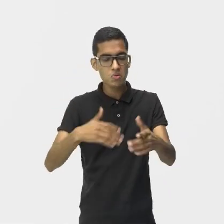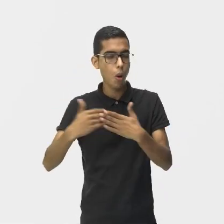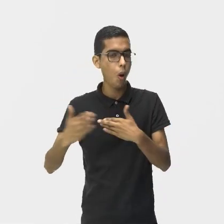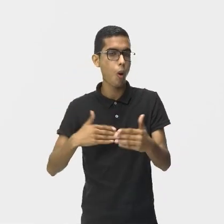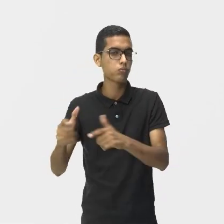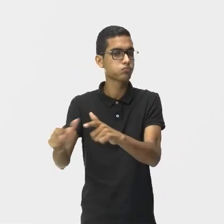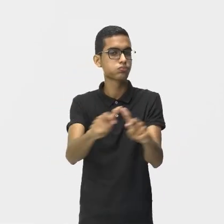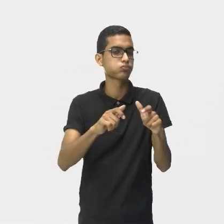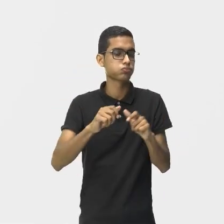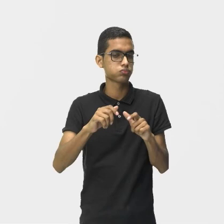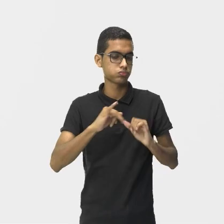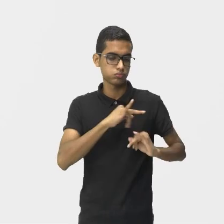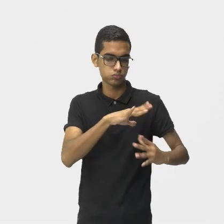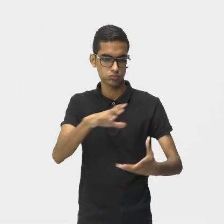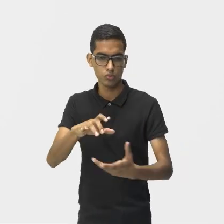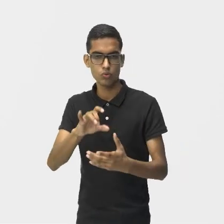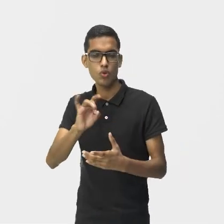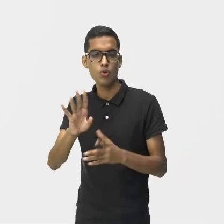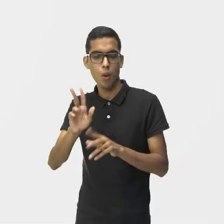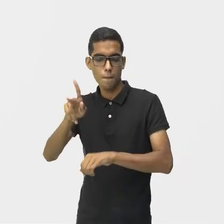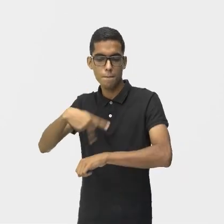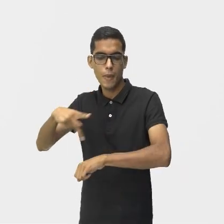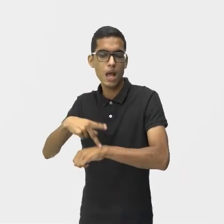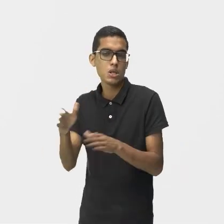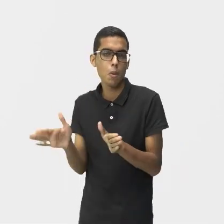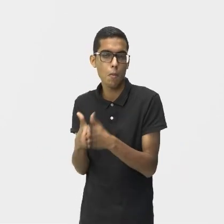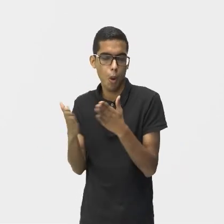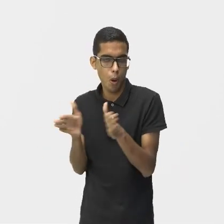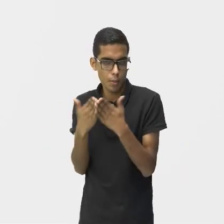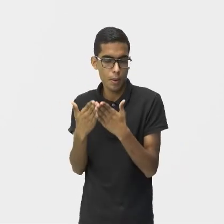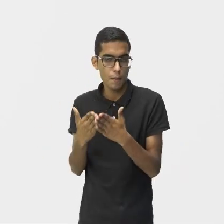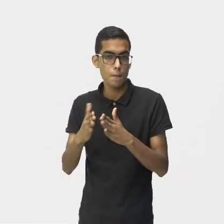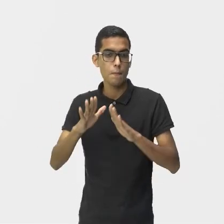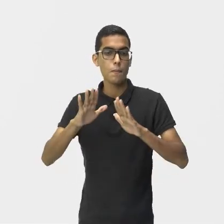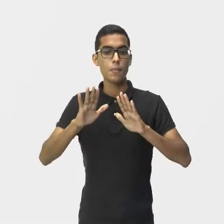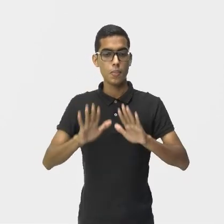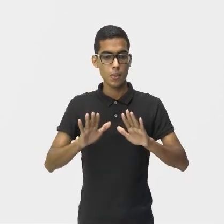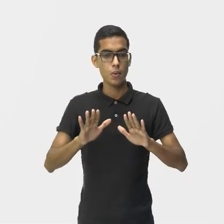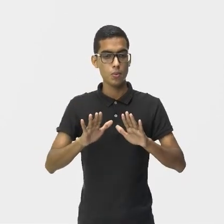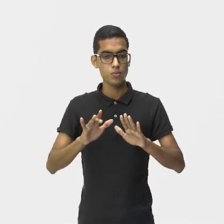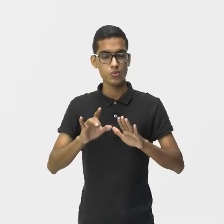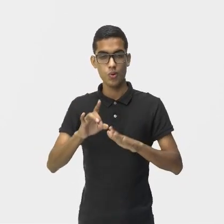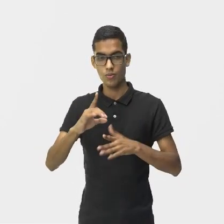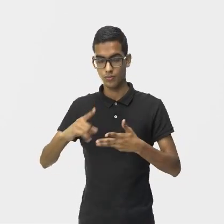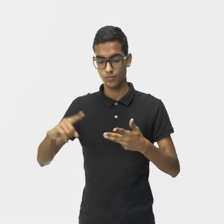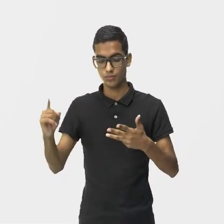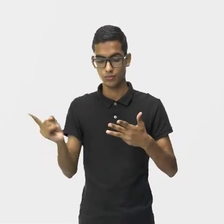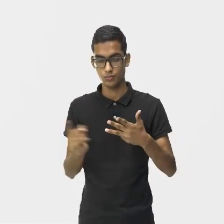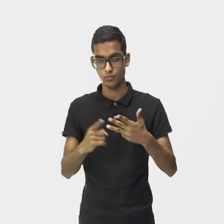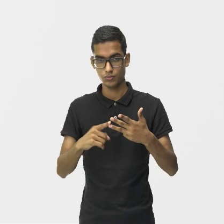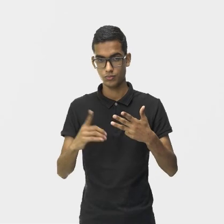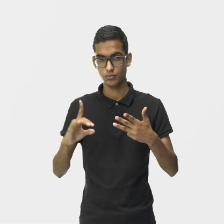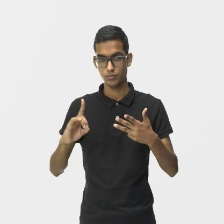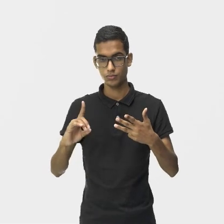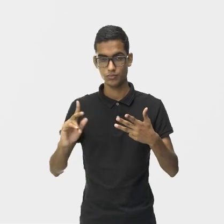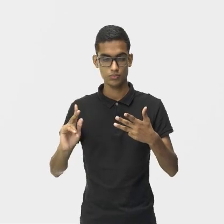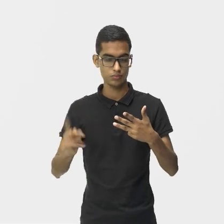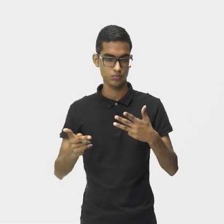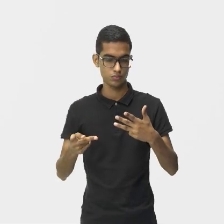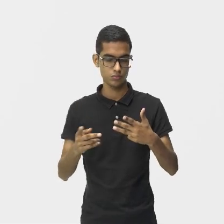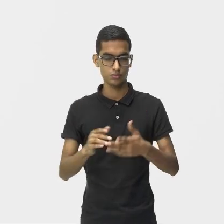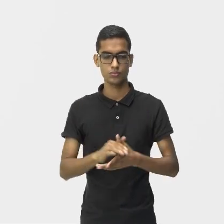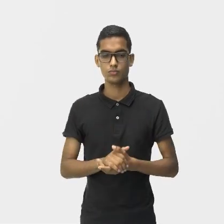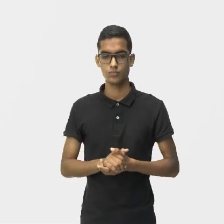nos países periféricos. Então, a nossa letra D não está correta. Letra E são